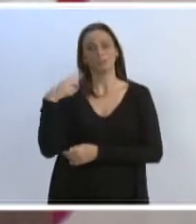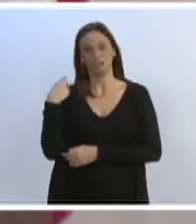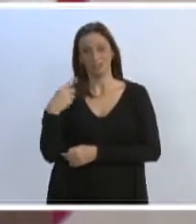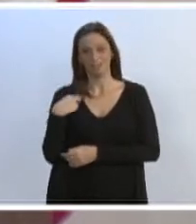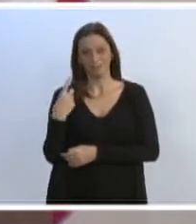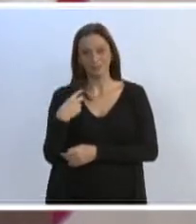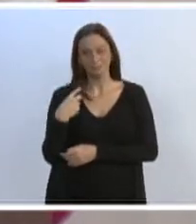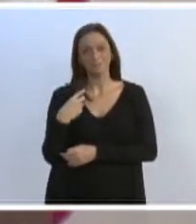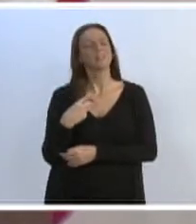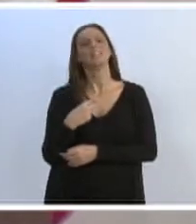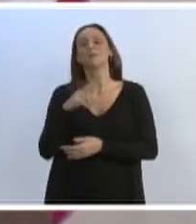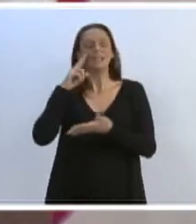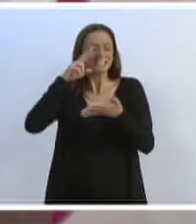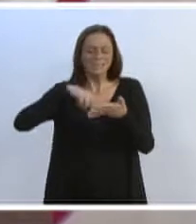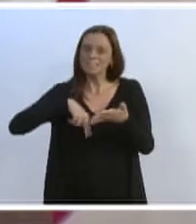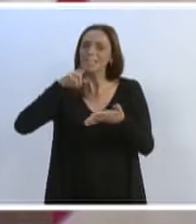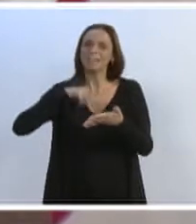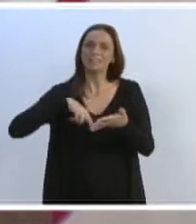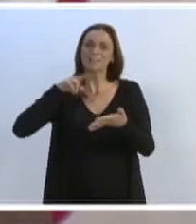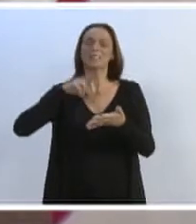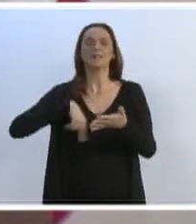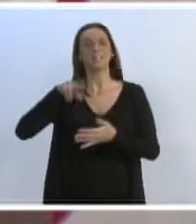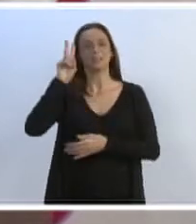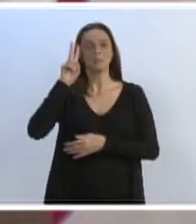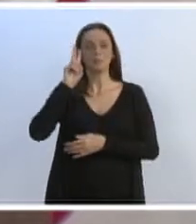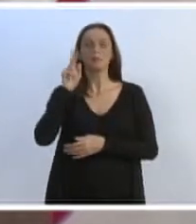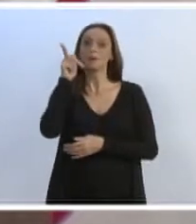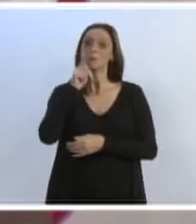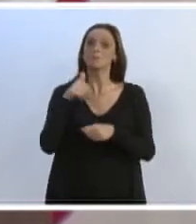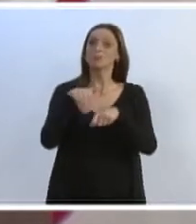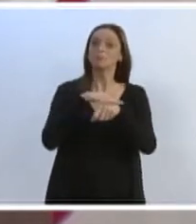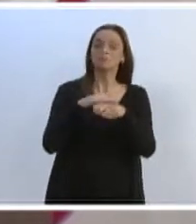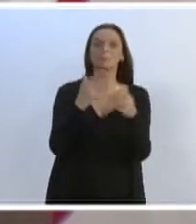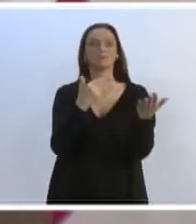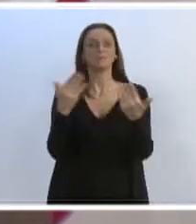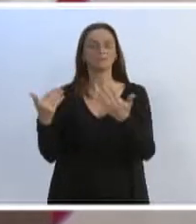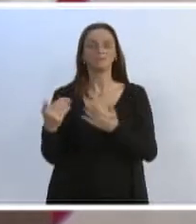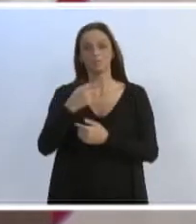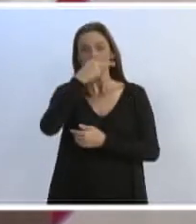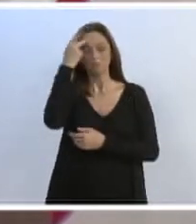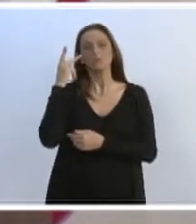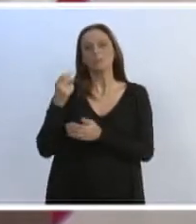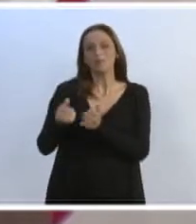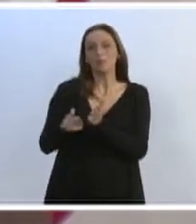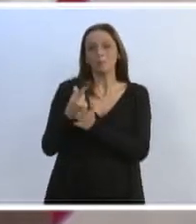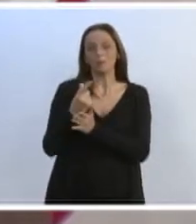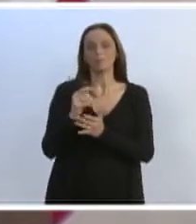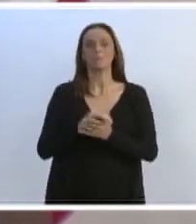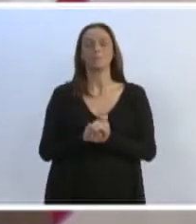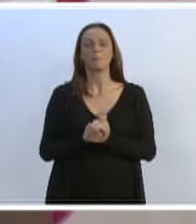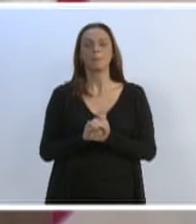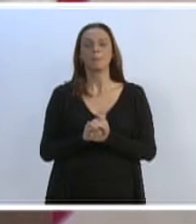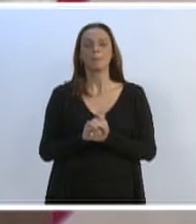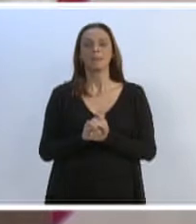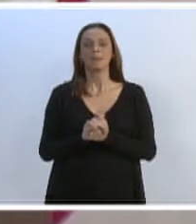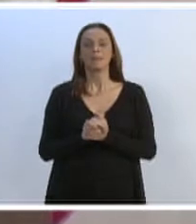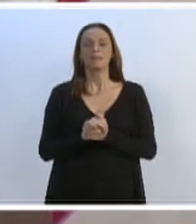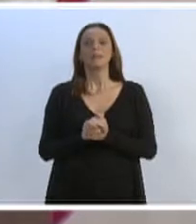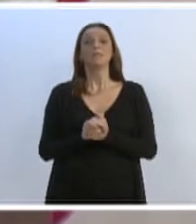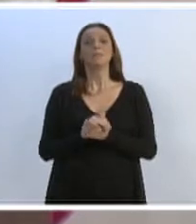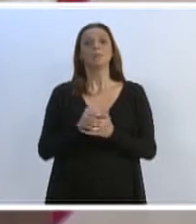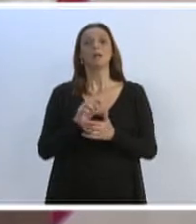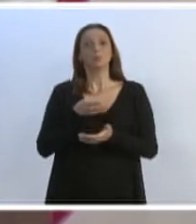ofício, olhando também para o futuro, né, nos provocando muitas vezes, guardando e permitindo que a gente consiga